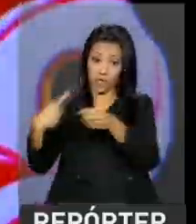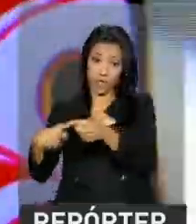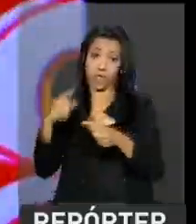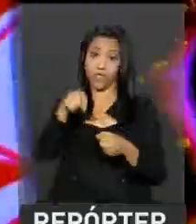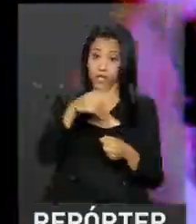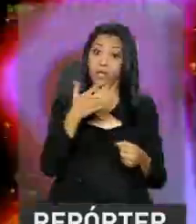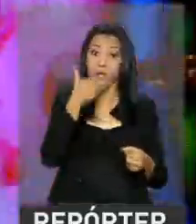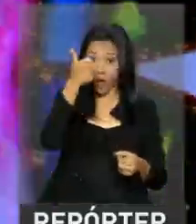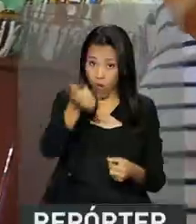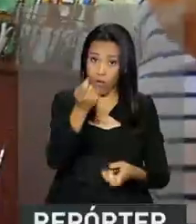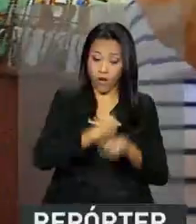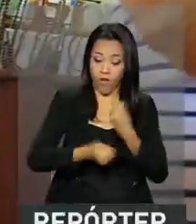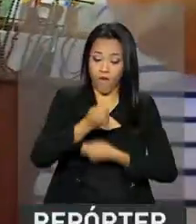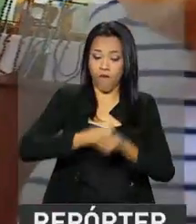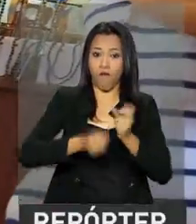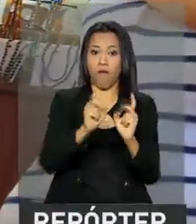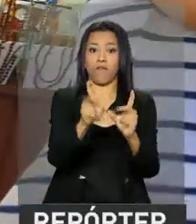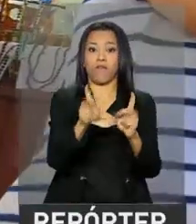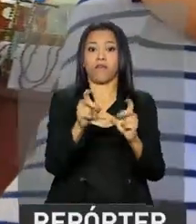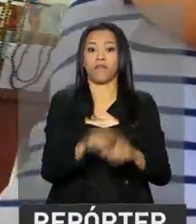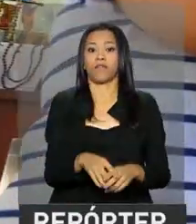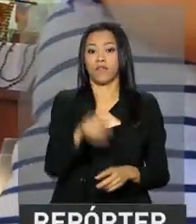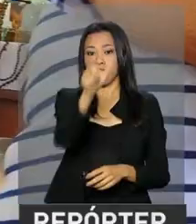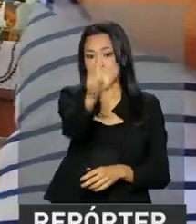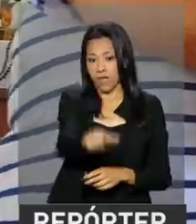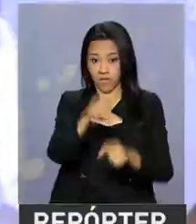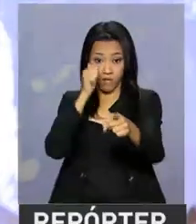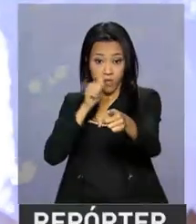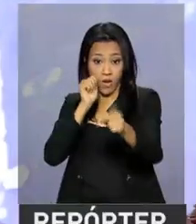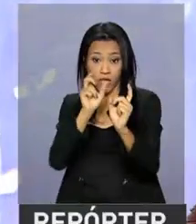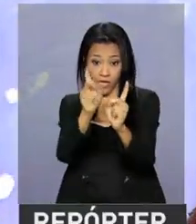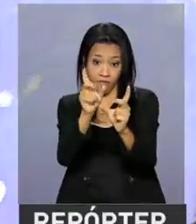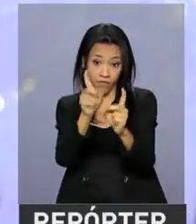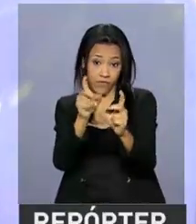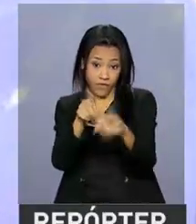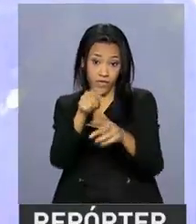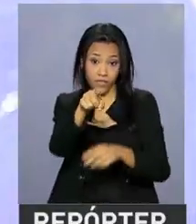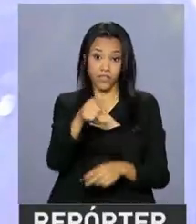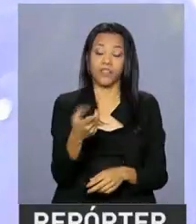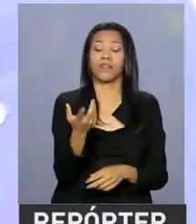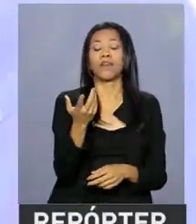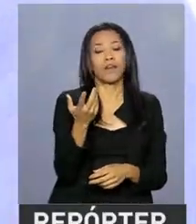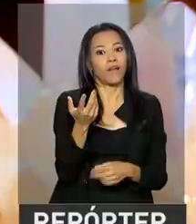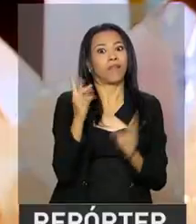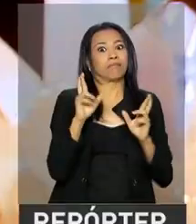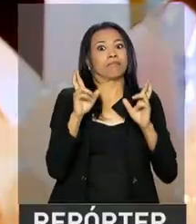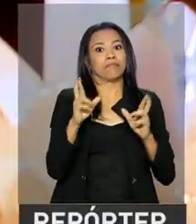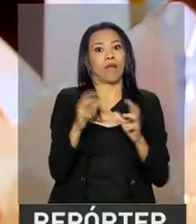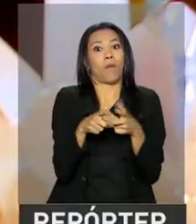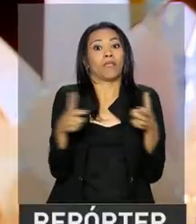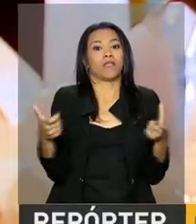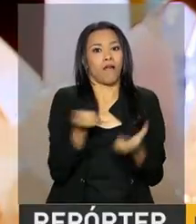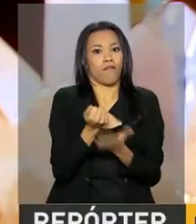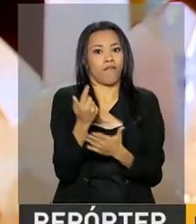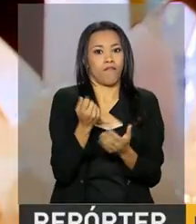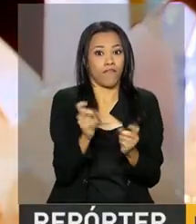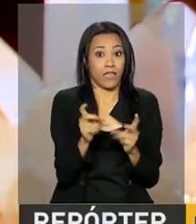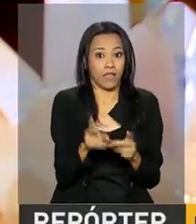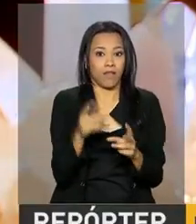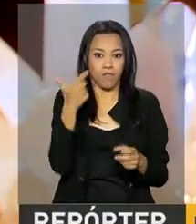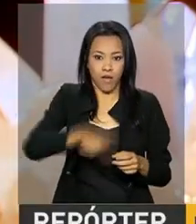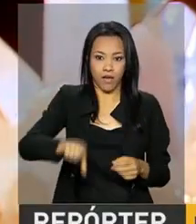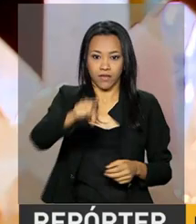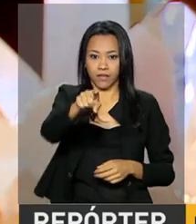negócios melhorem. Essa comerciante de cristais da região aposta no aumento das vendas, vai trazer mais